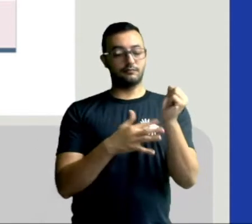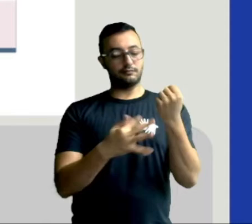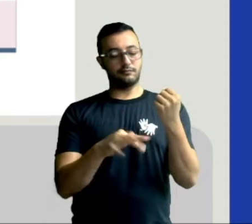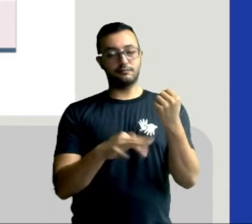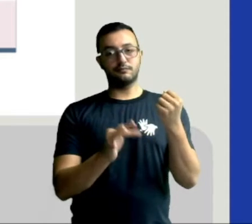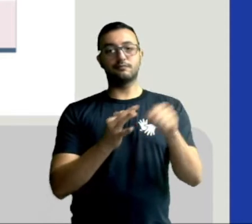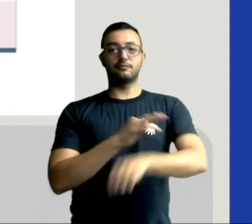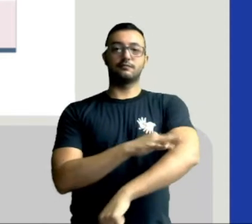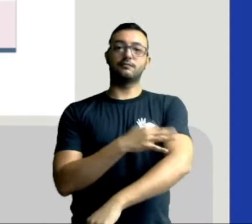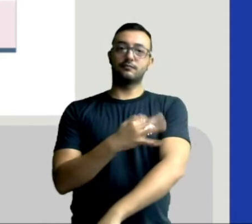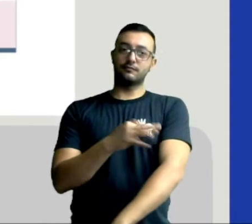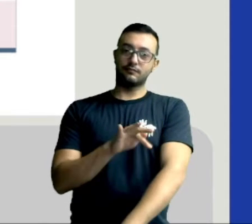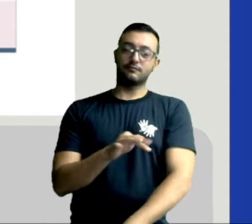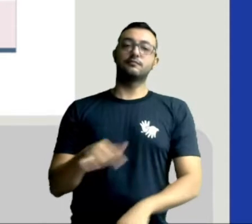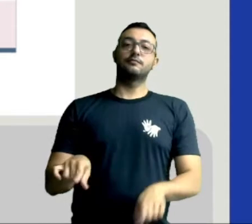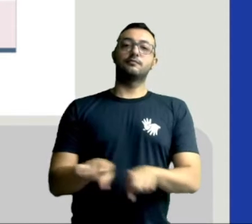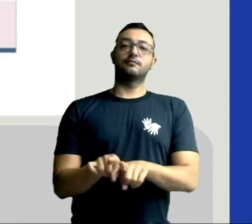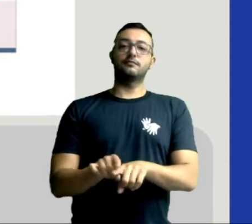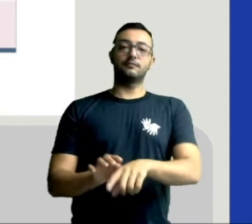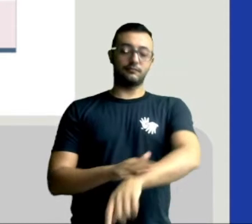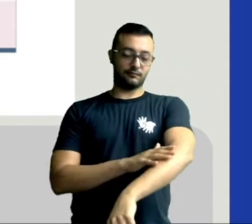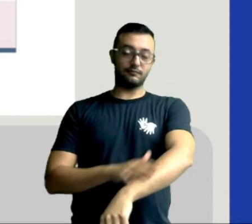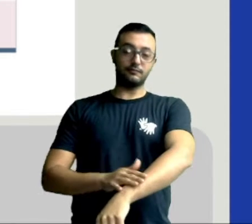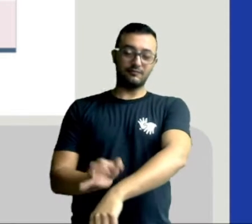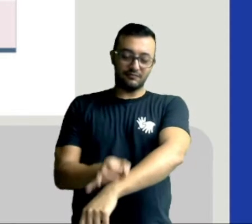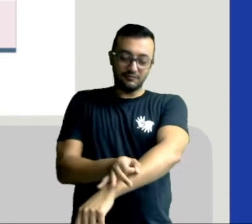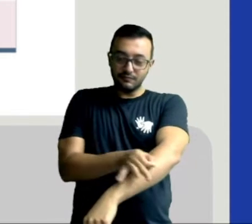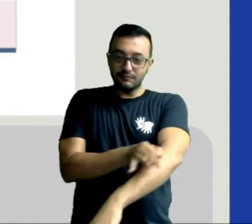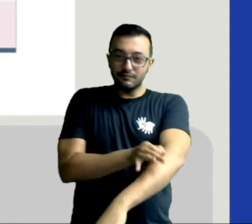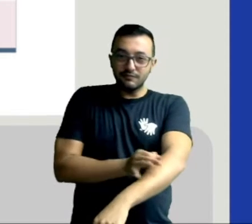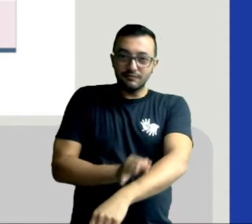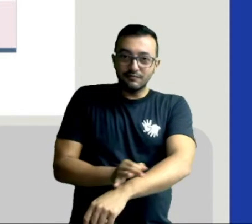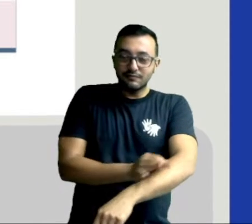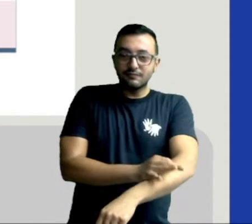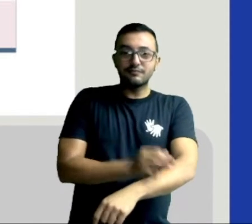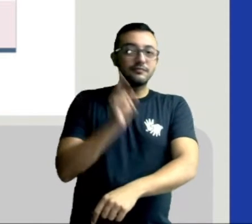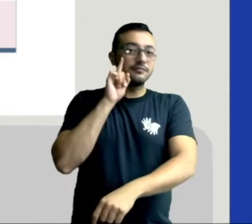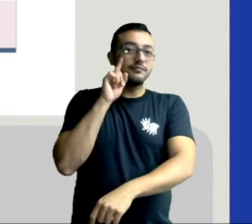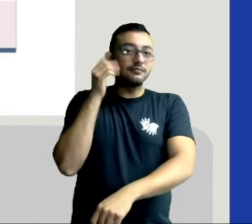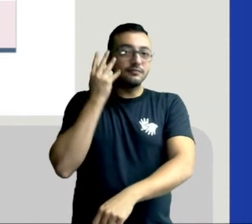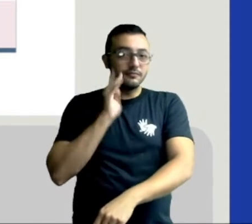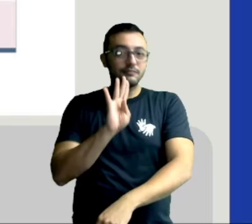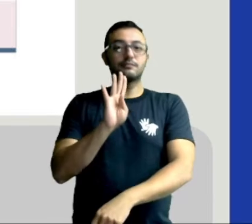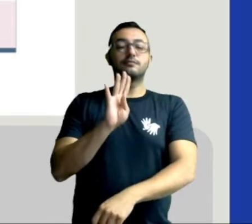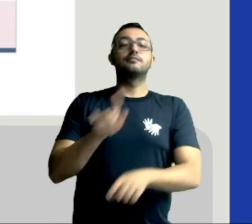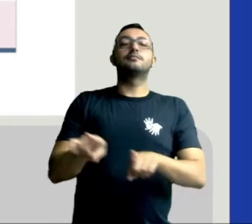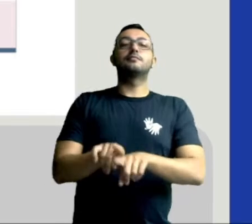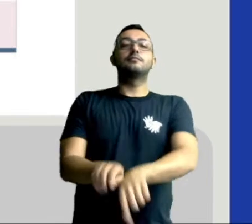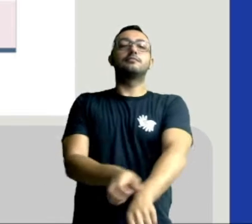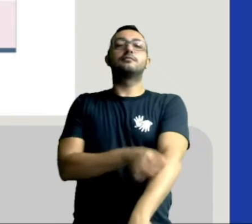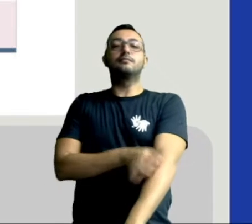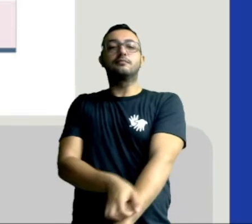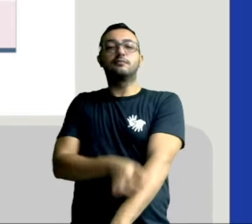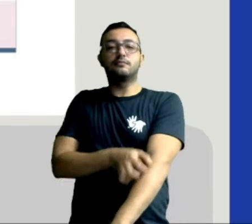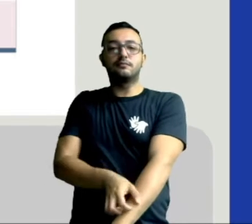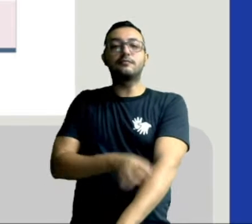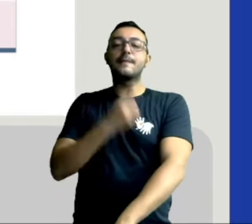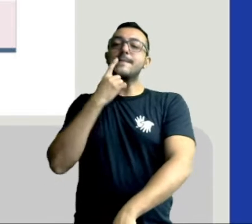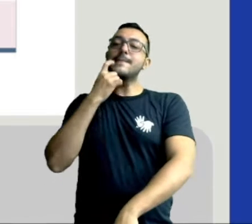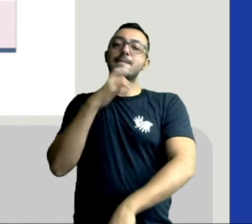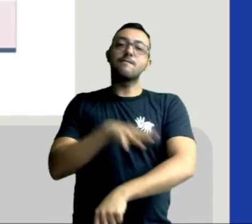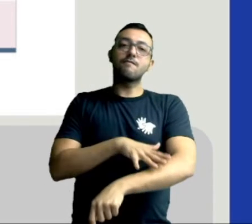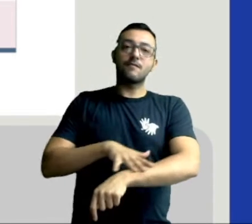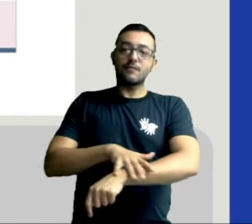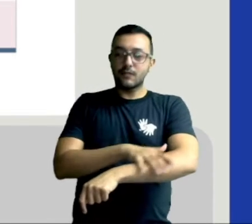moderadas, as manchas na pele seguem a partir do 4º dia, coceira, uma leve coceira e